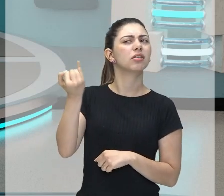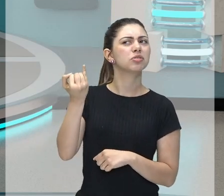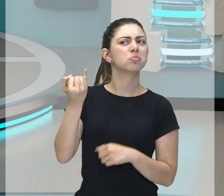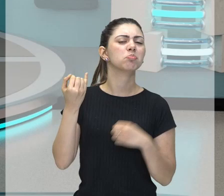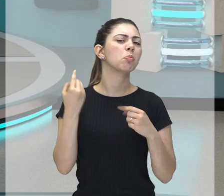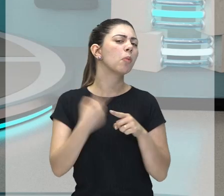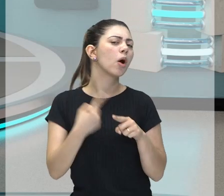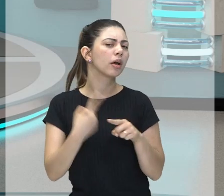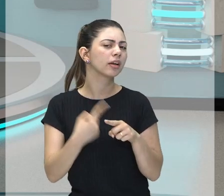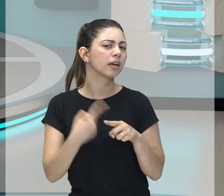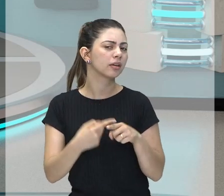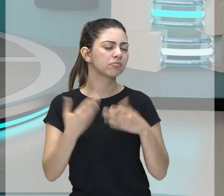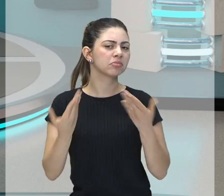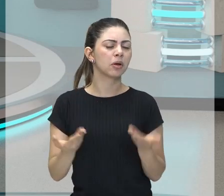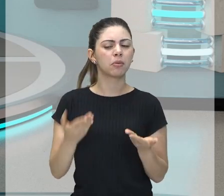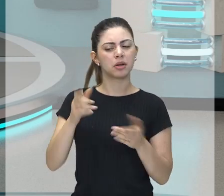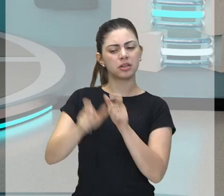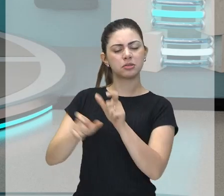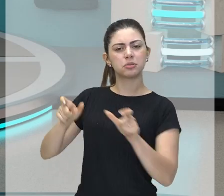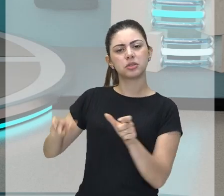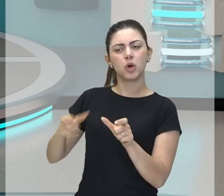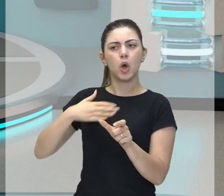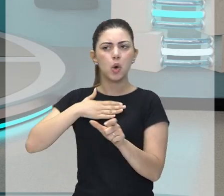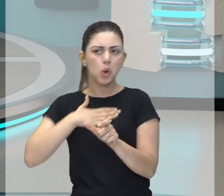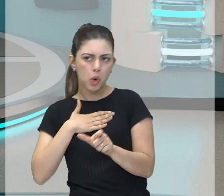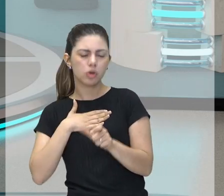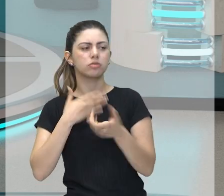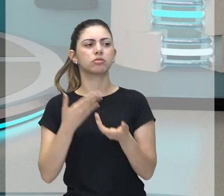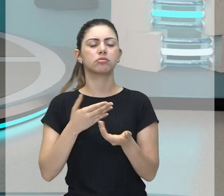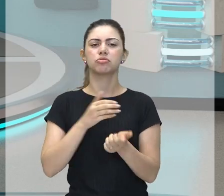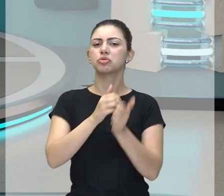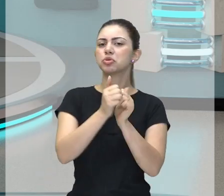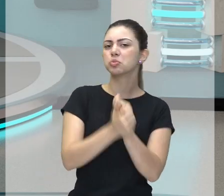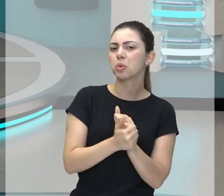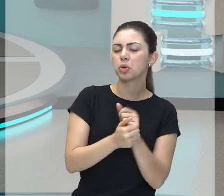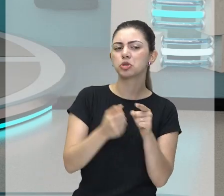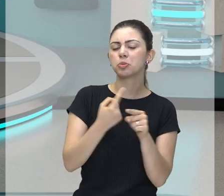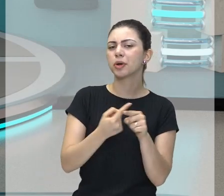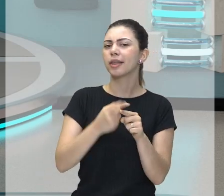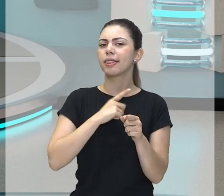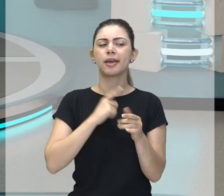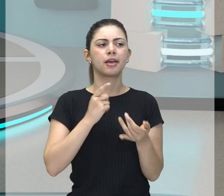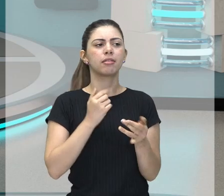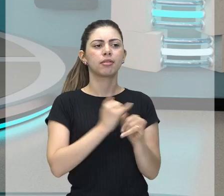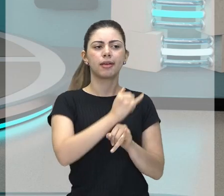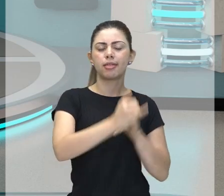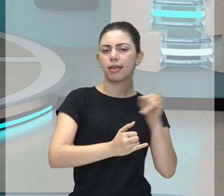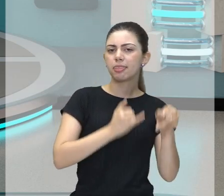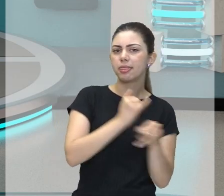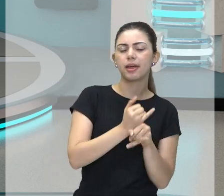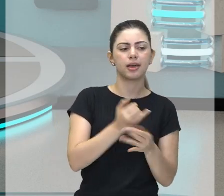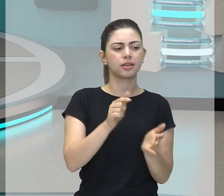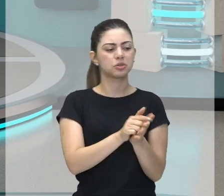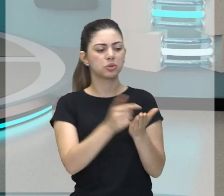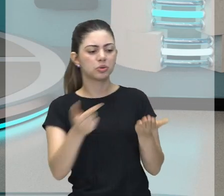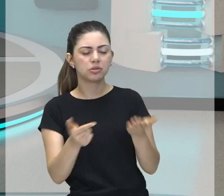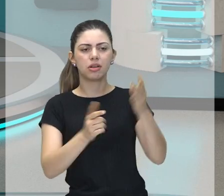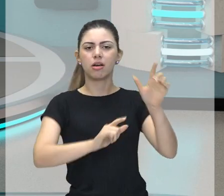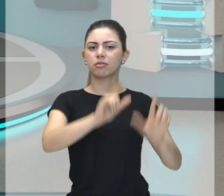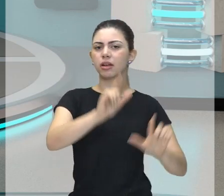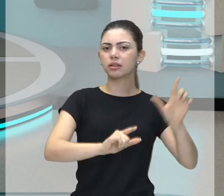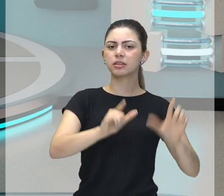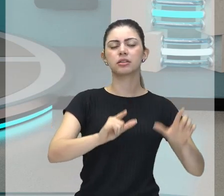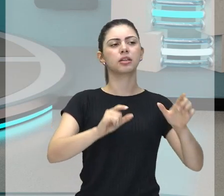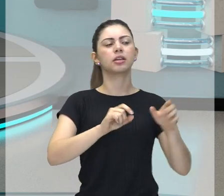que as pessoas dão tanta importância? Por que será que a gente vê na mídia, nos jornais, na televisão, se